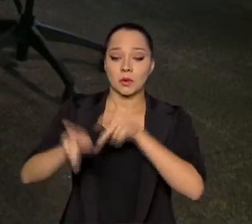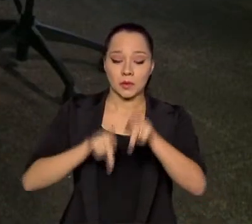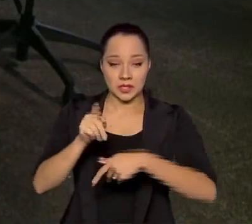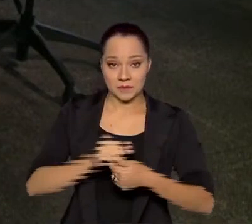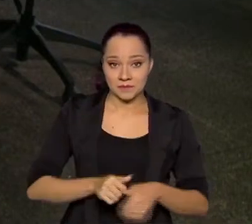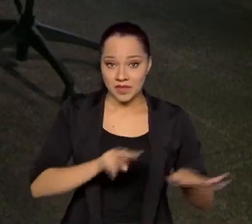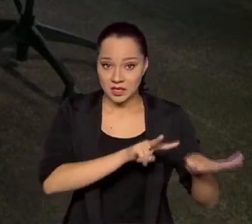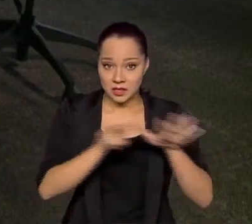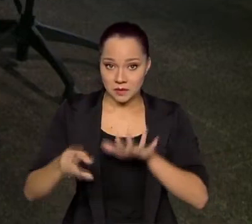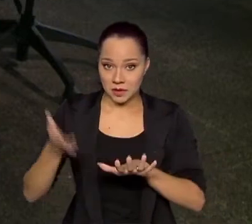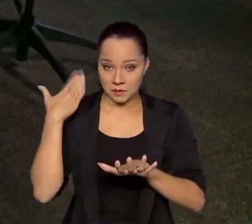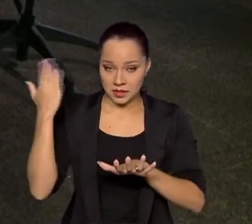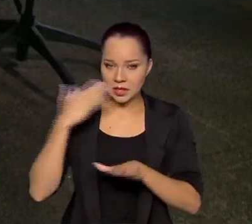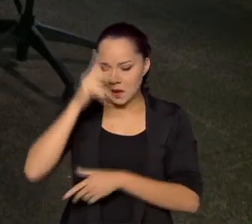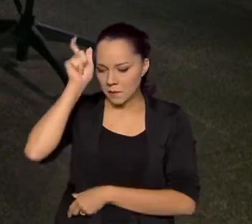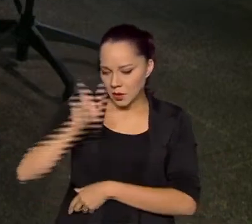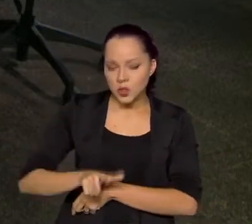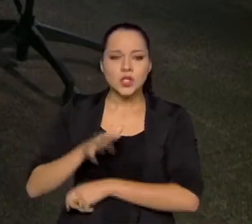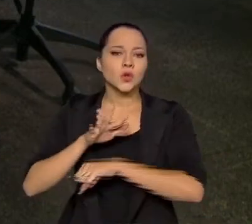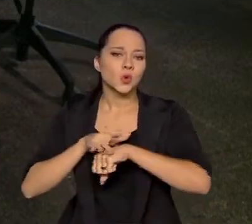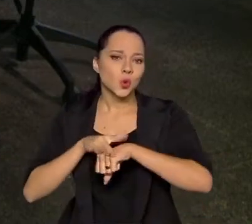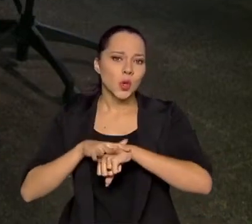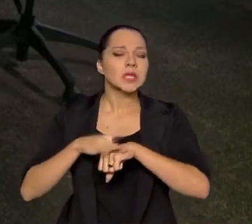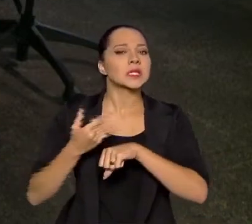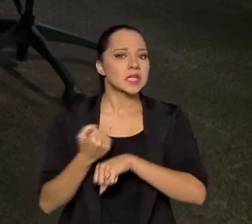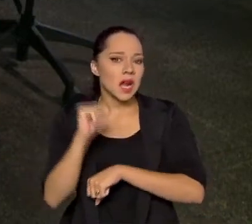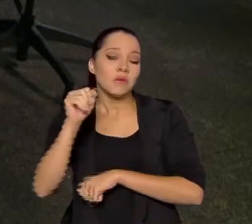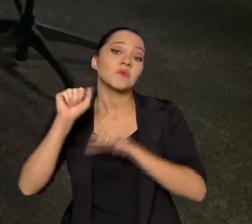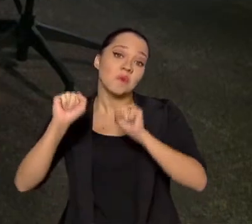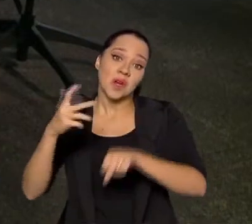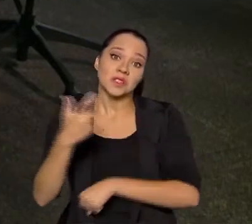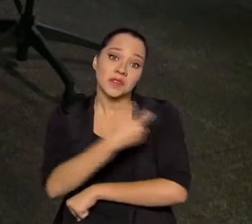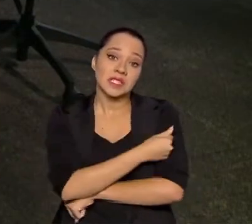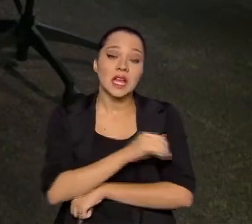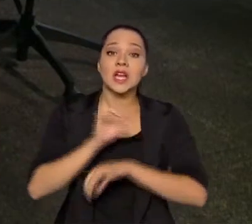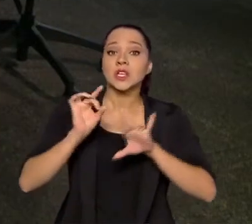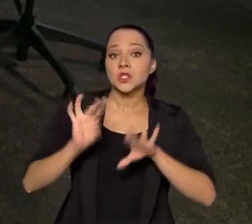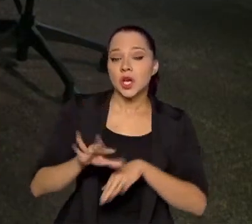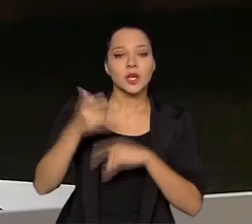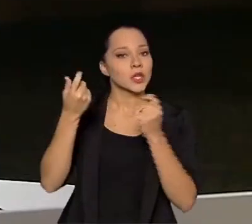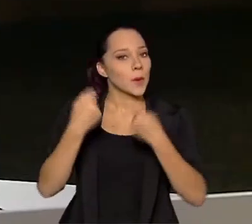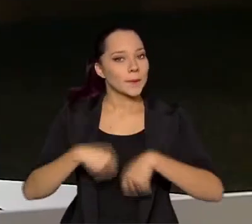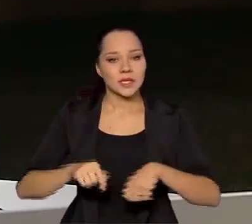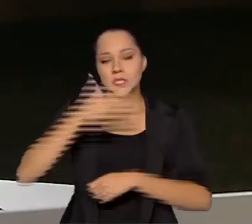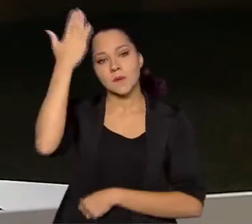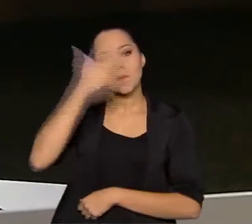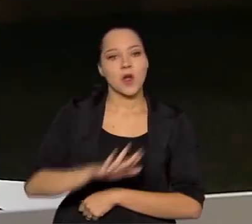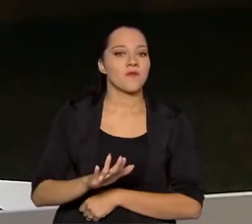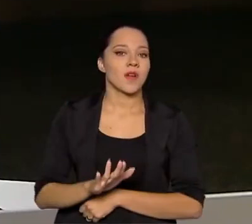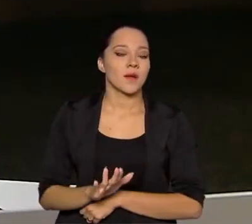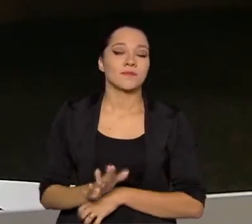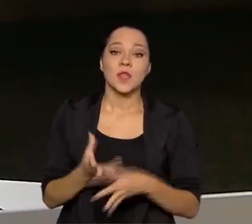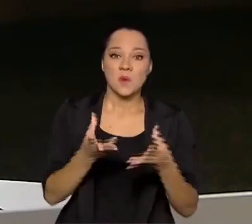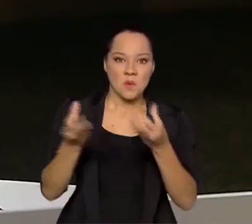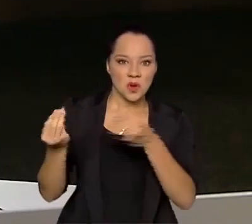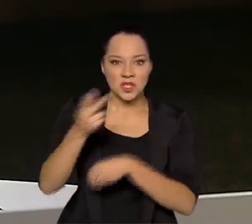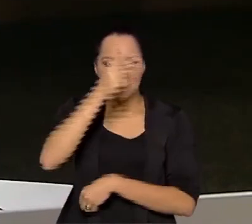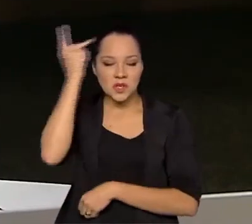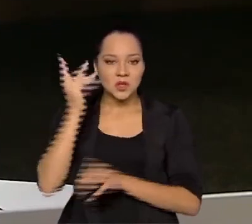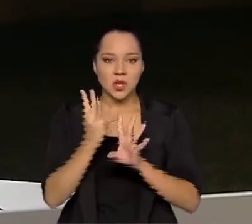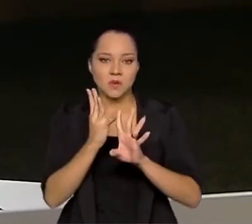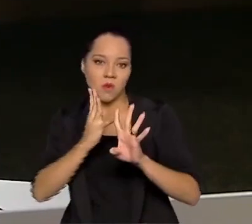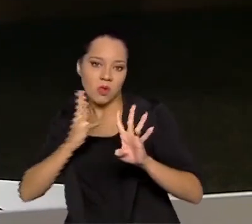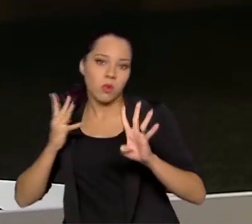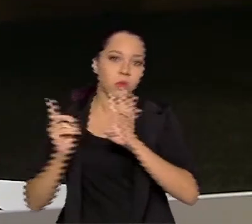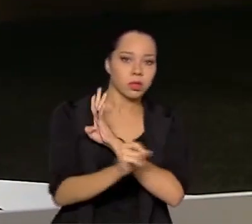a semana passada, pessoas com doenças crônicas podem se vacinar, mas sem a necessidade de comprovação, muita gente vem furando